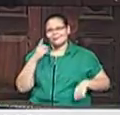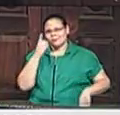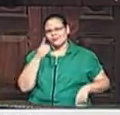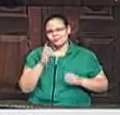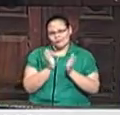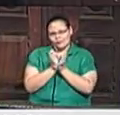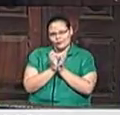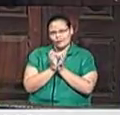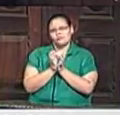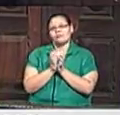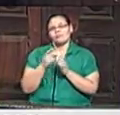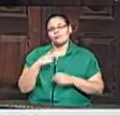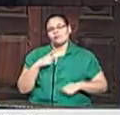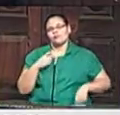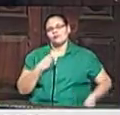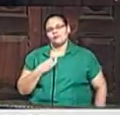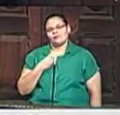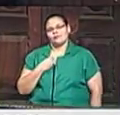Aliás,